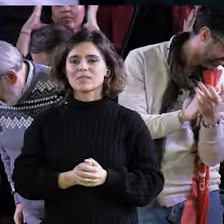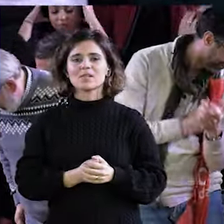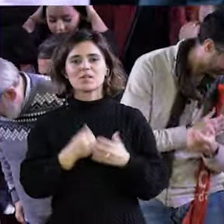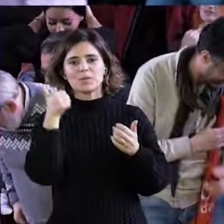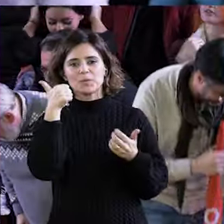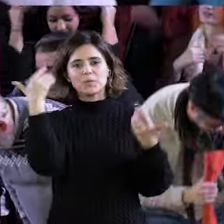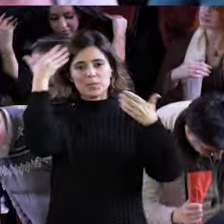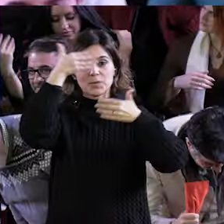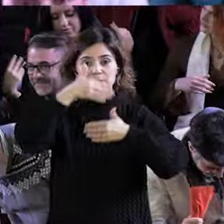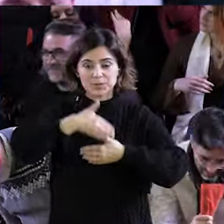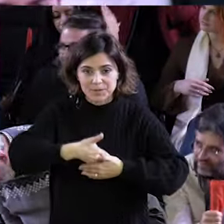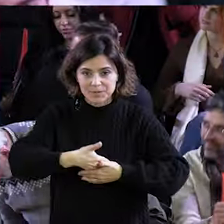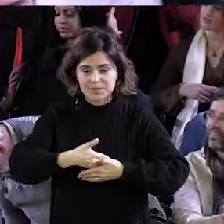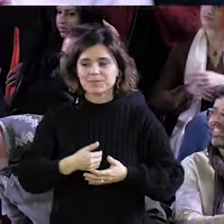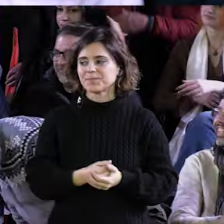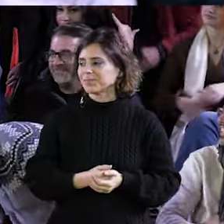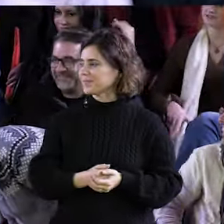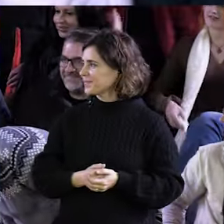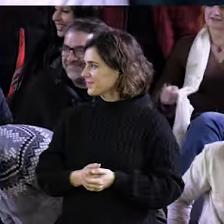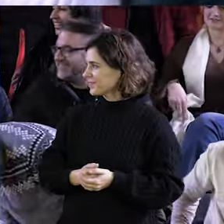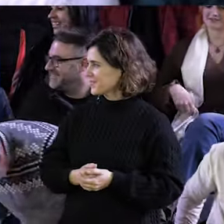Boa noite. Deixem-me.